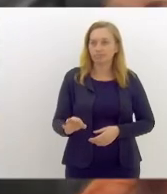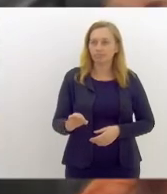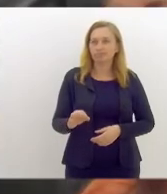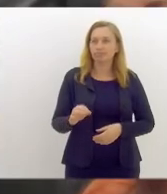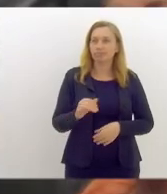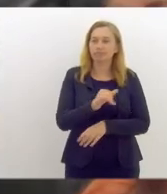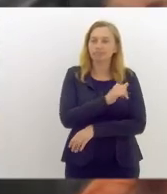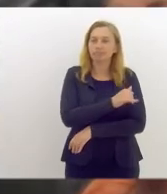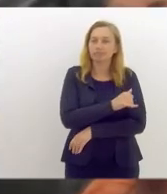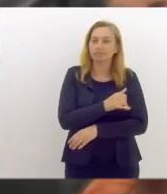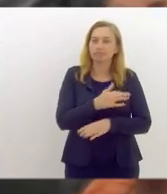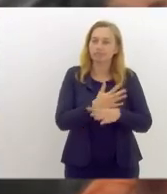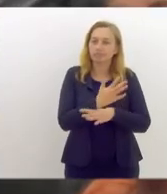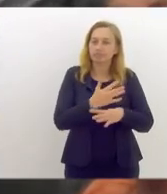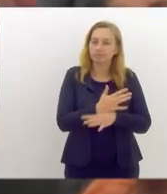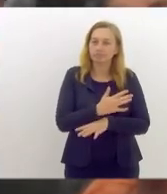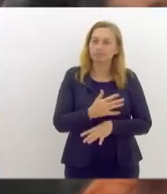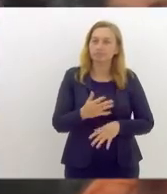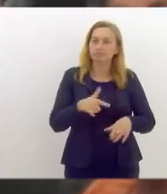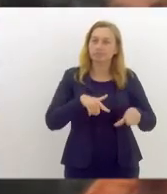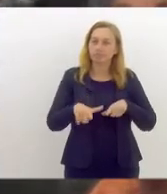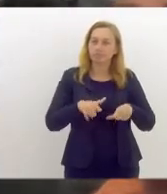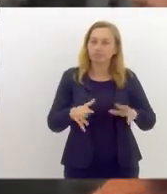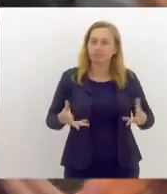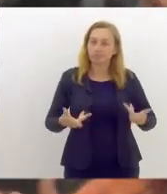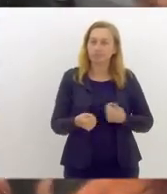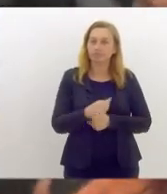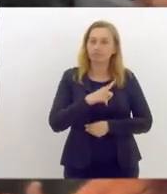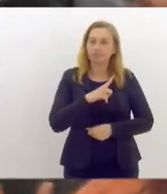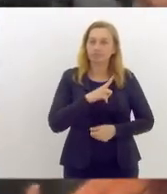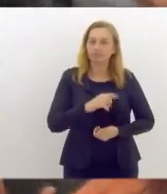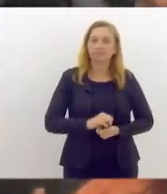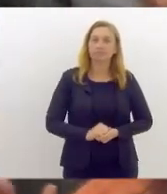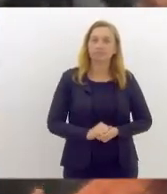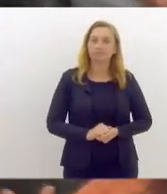é para qualquer um isso só demonstra a excelência do trabalho que se realiza